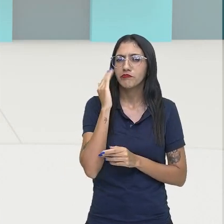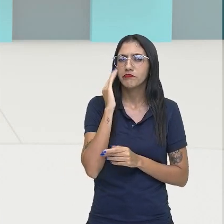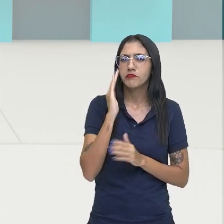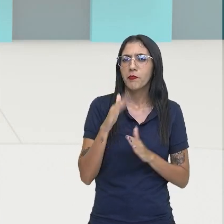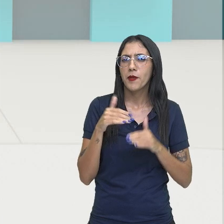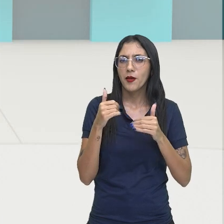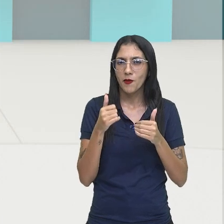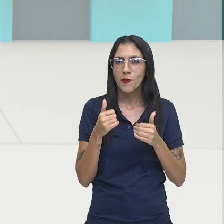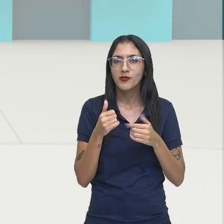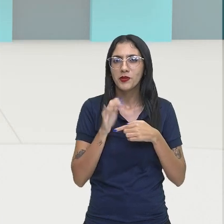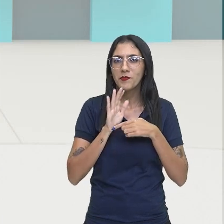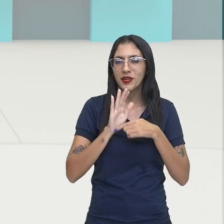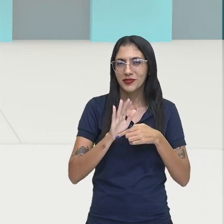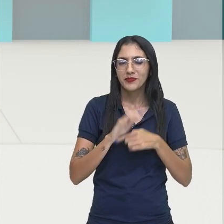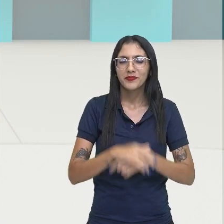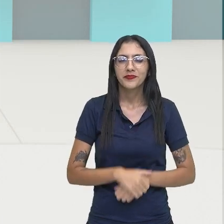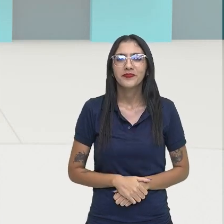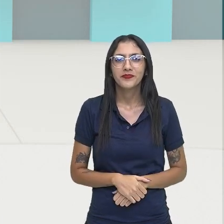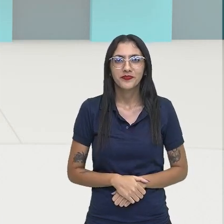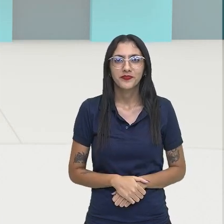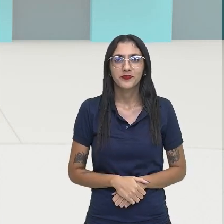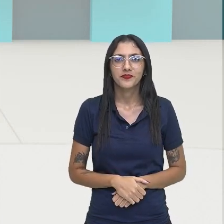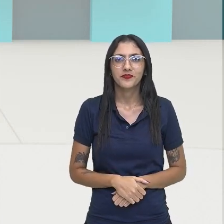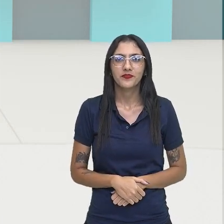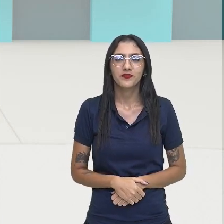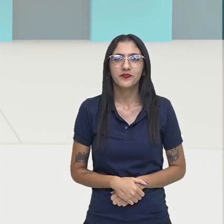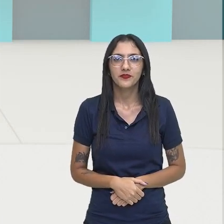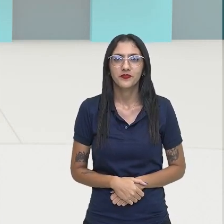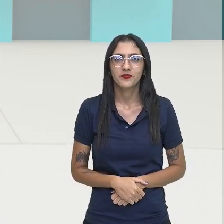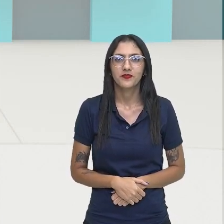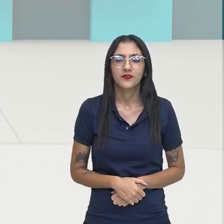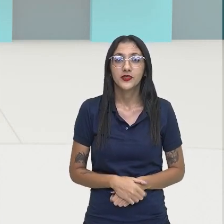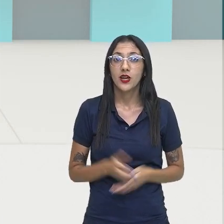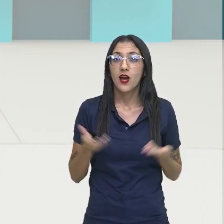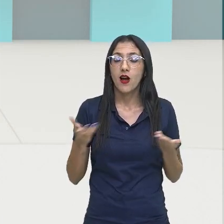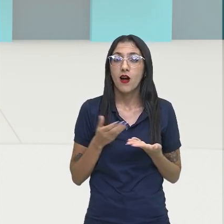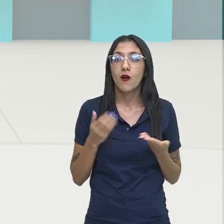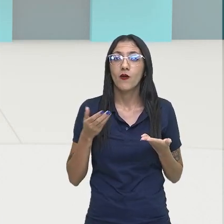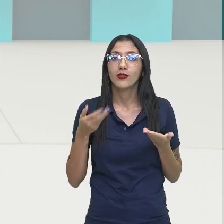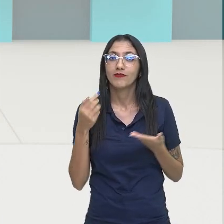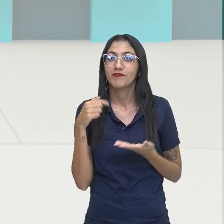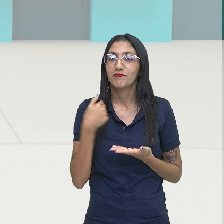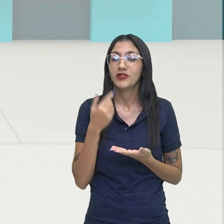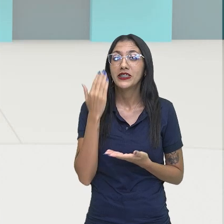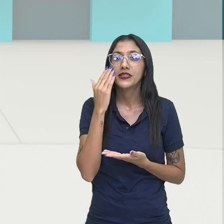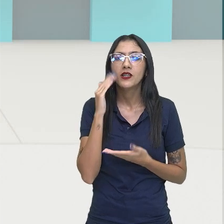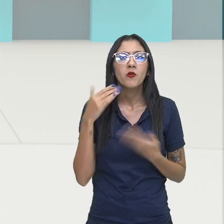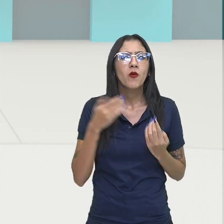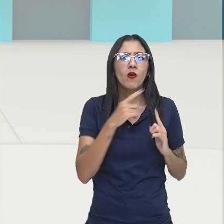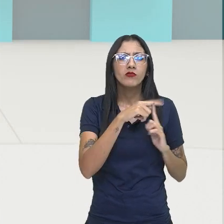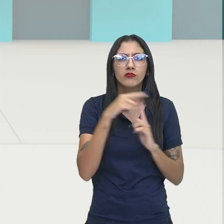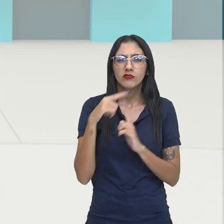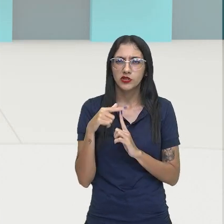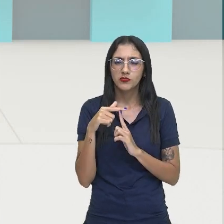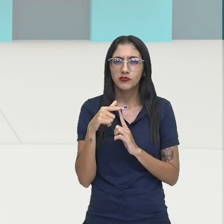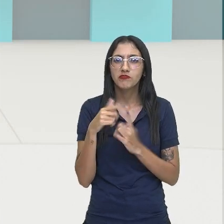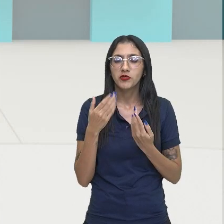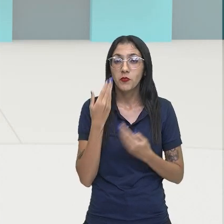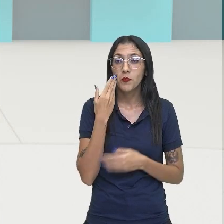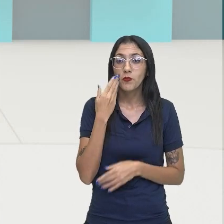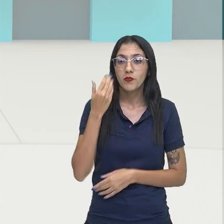trouxe esse exemplo da nossa essência. Vamos então entender agora quais são os tipos textuais. Vejamos aí